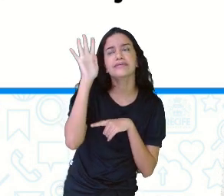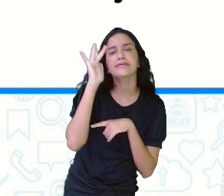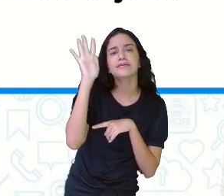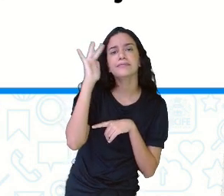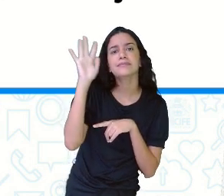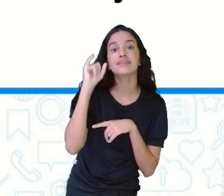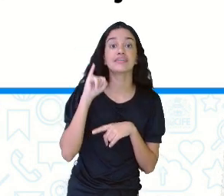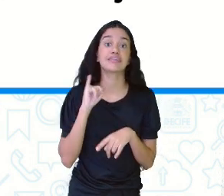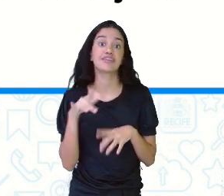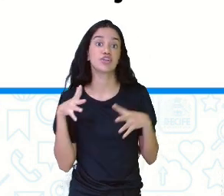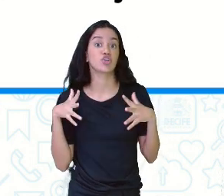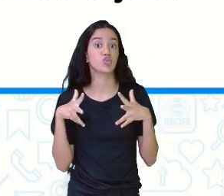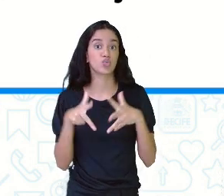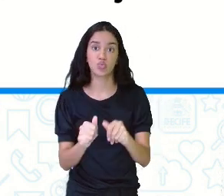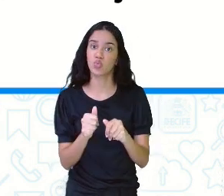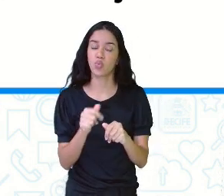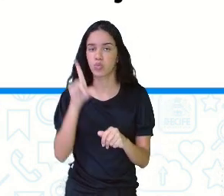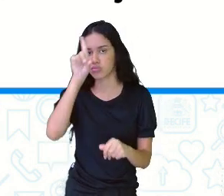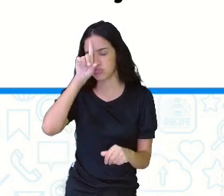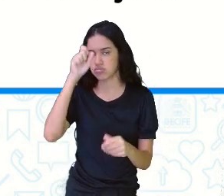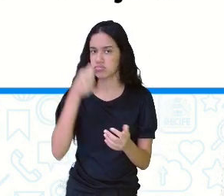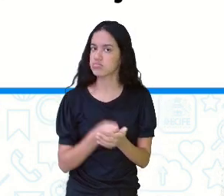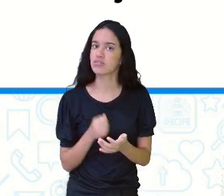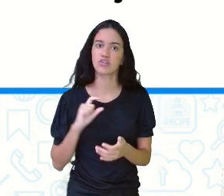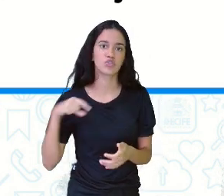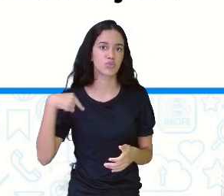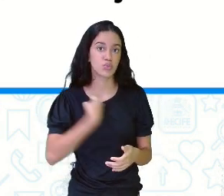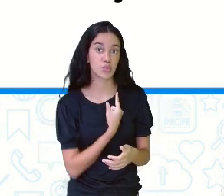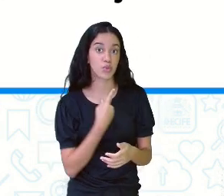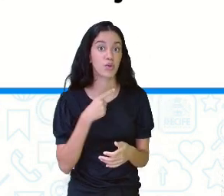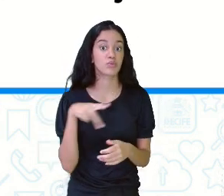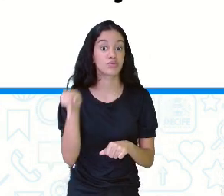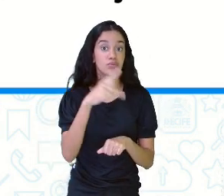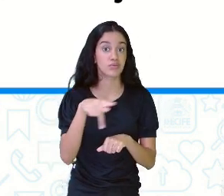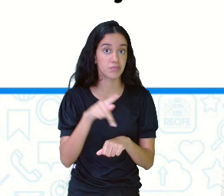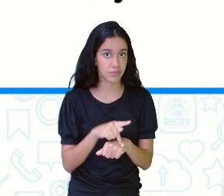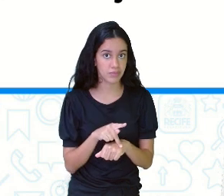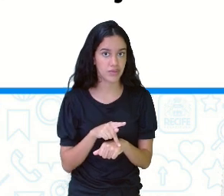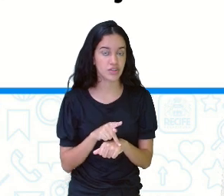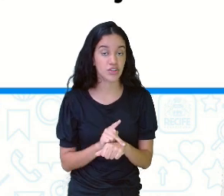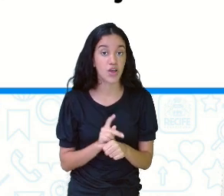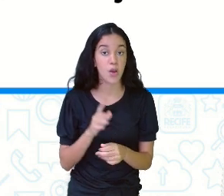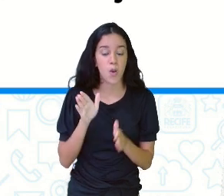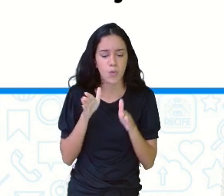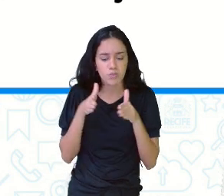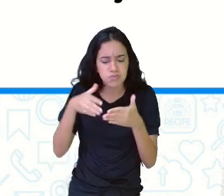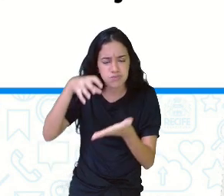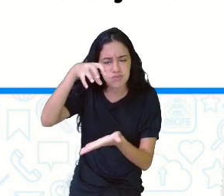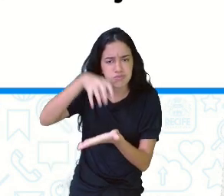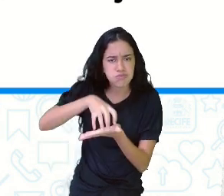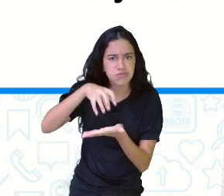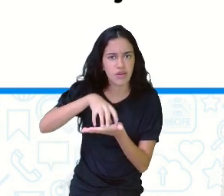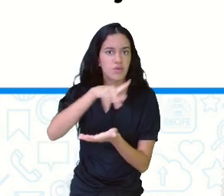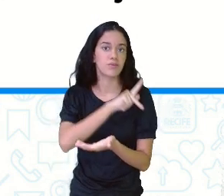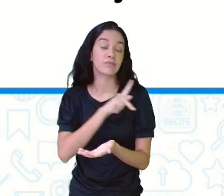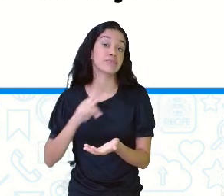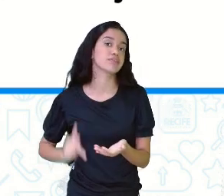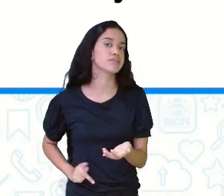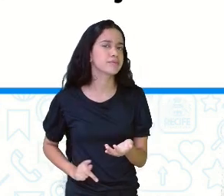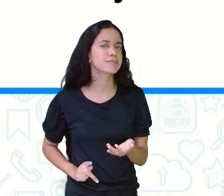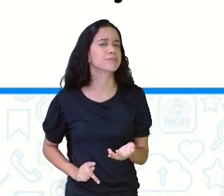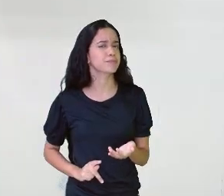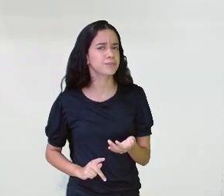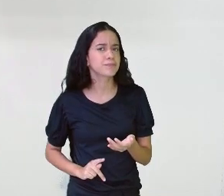Imagina se todas as decisões do nosso país ficassem concentradas só com a presidência da República.